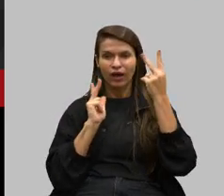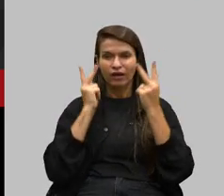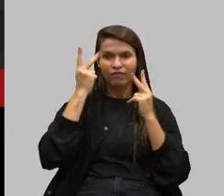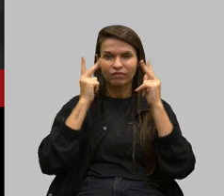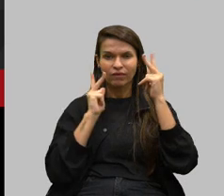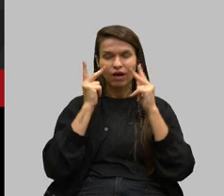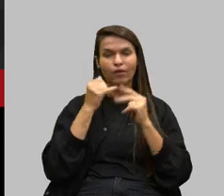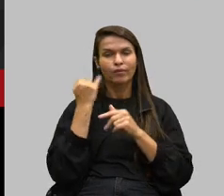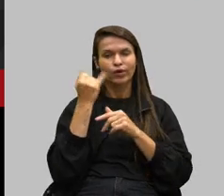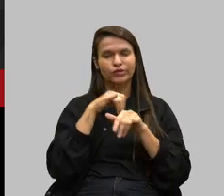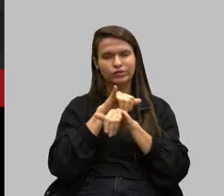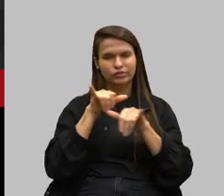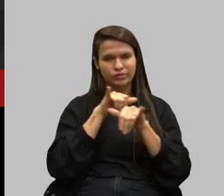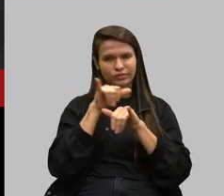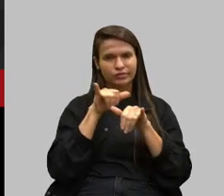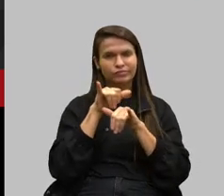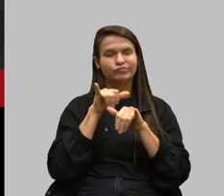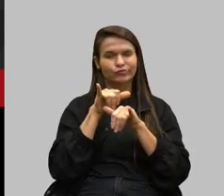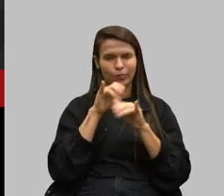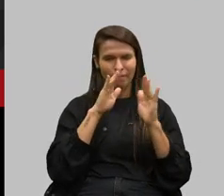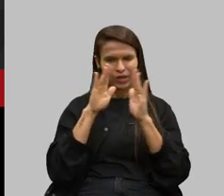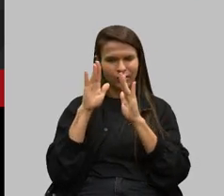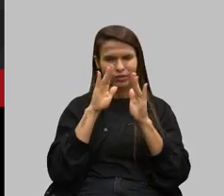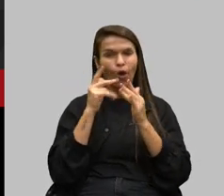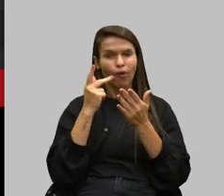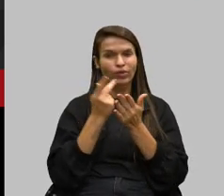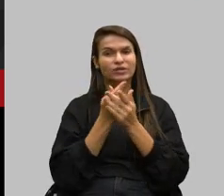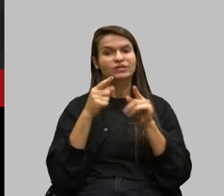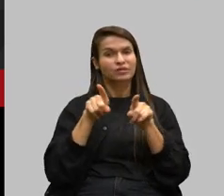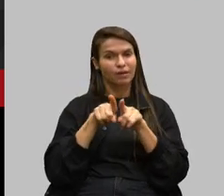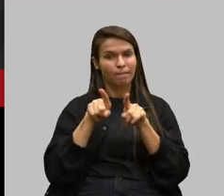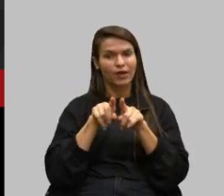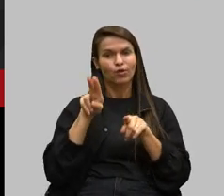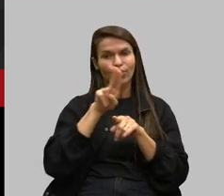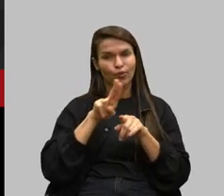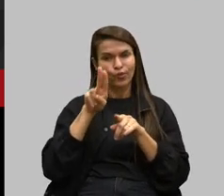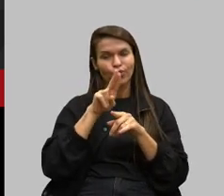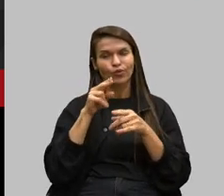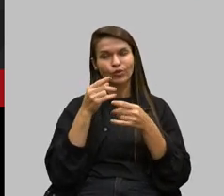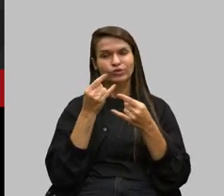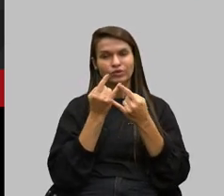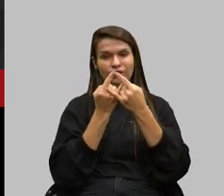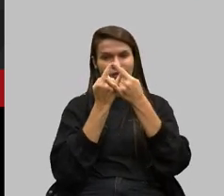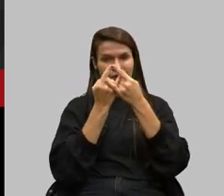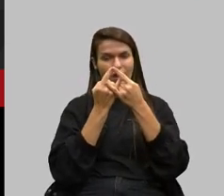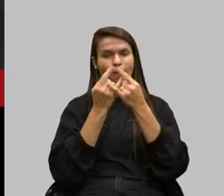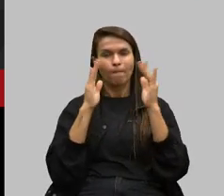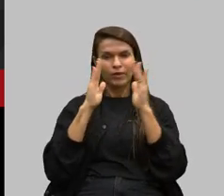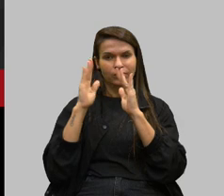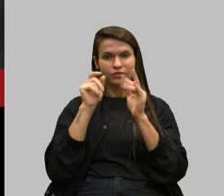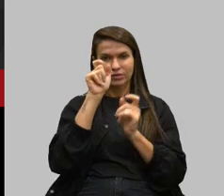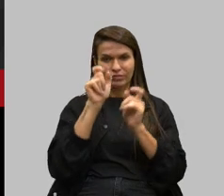para que isso aconteça no carnaval também né um período que as pessoas estão em